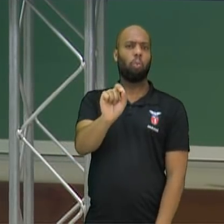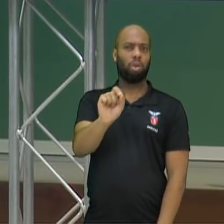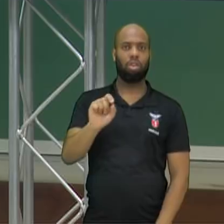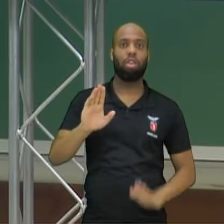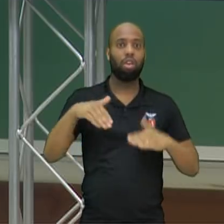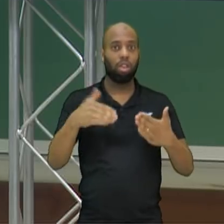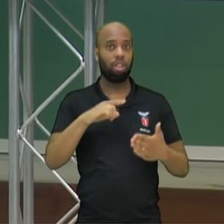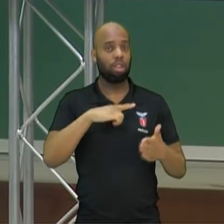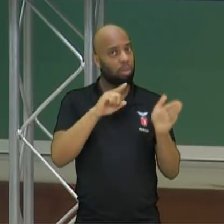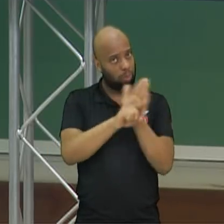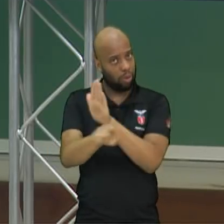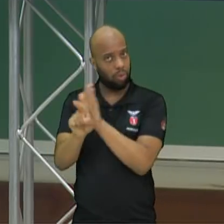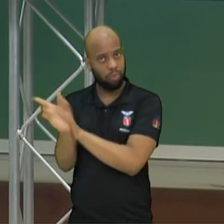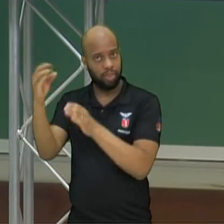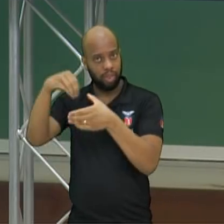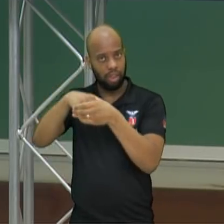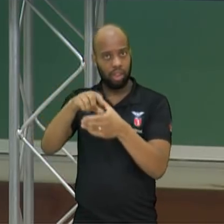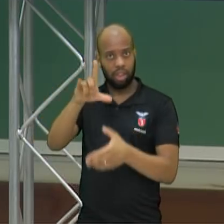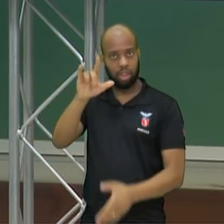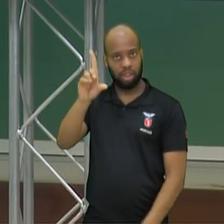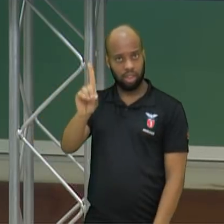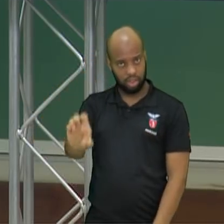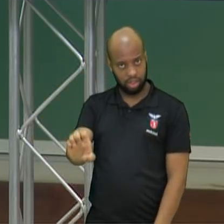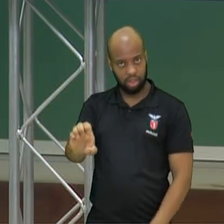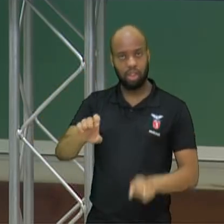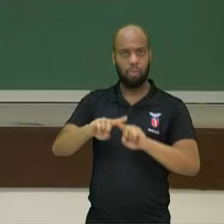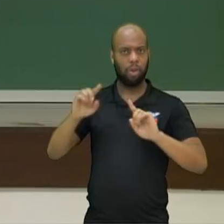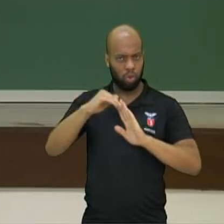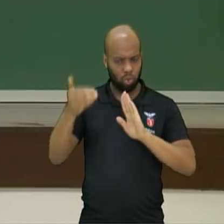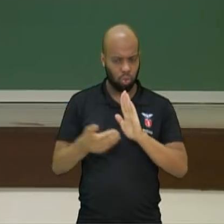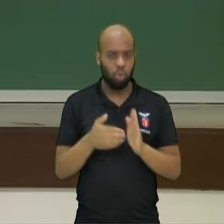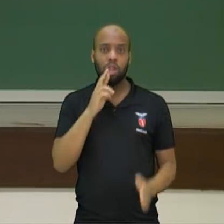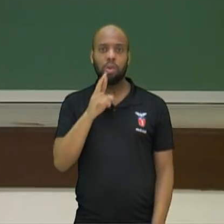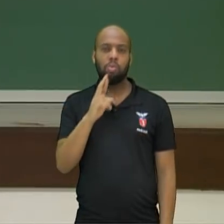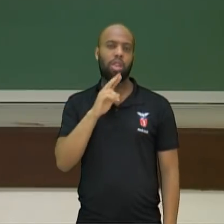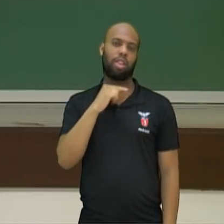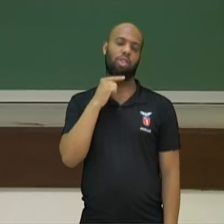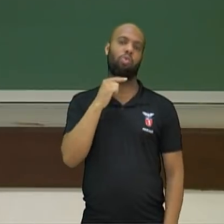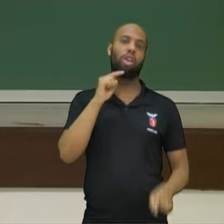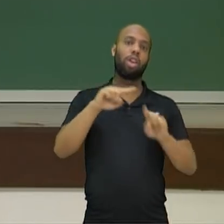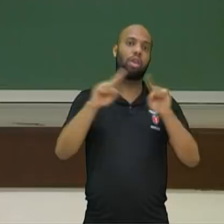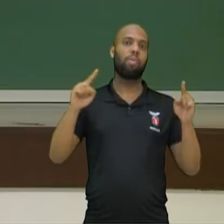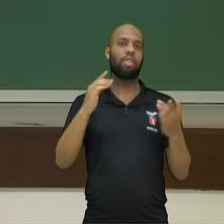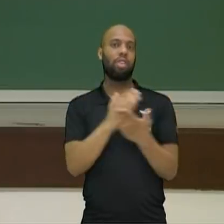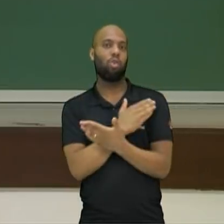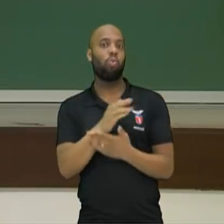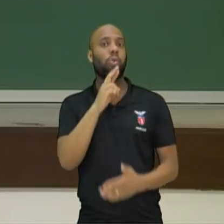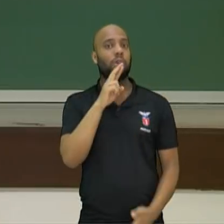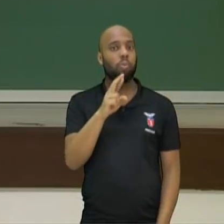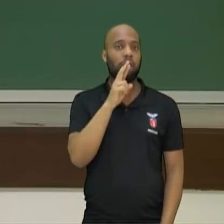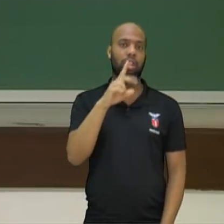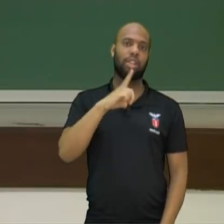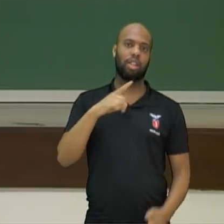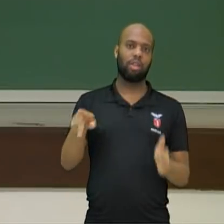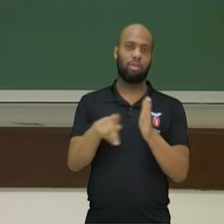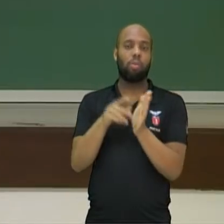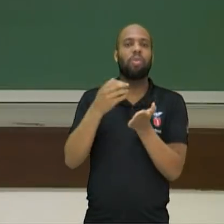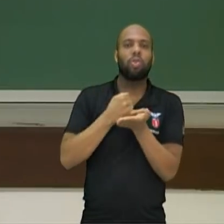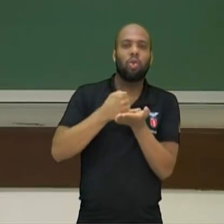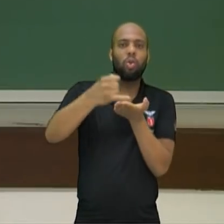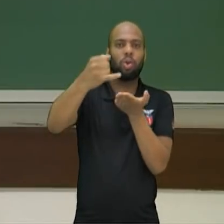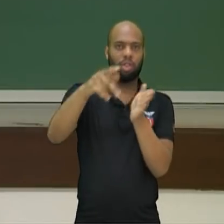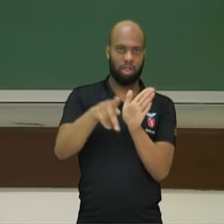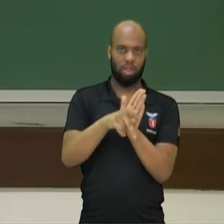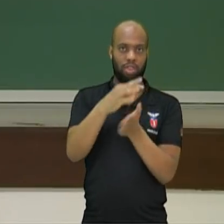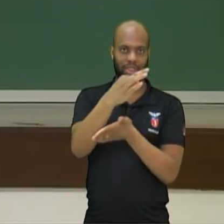a gente consegue as respostas. Claro que não todas, porque, né, mais uma resposta ou outra está presente nesse início do